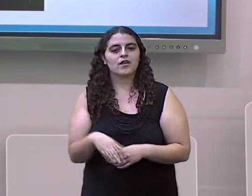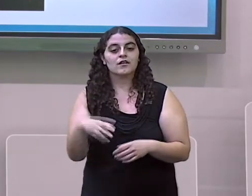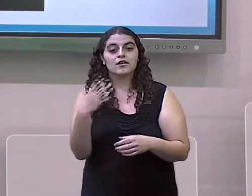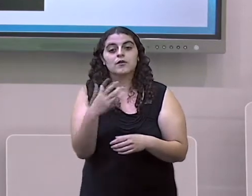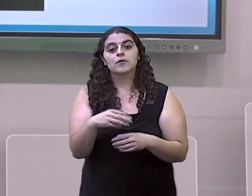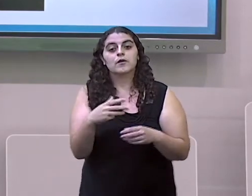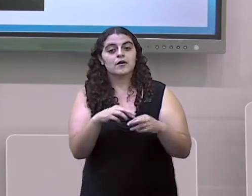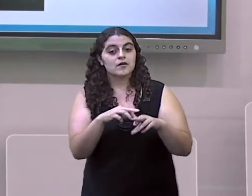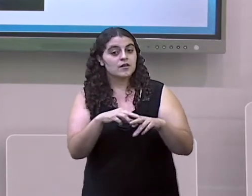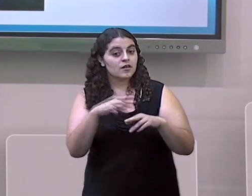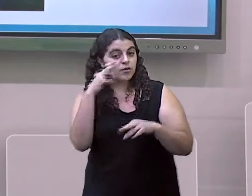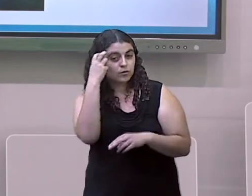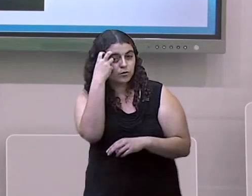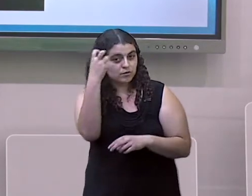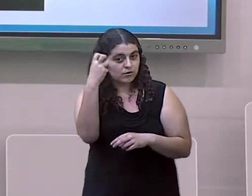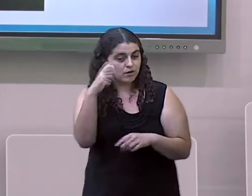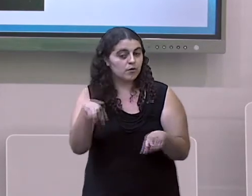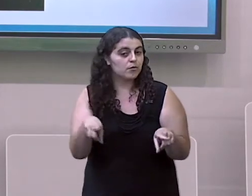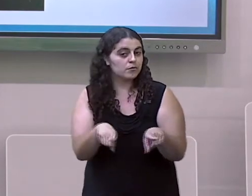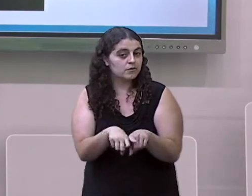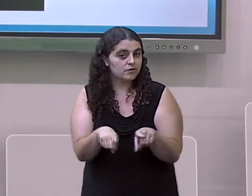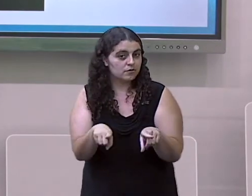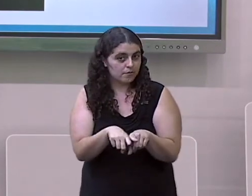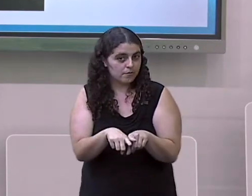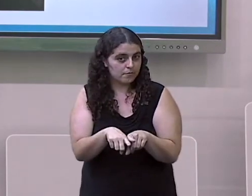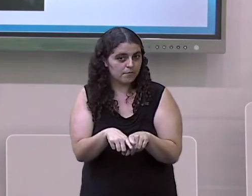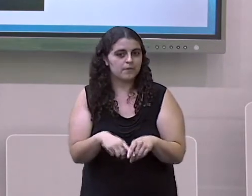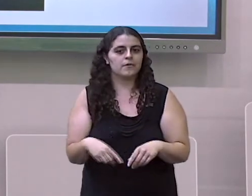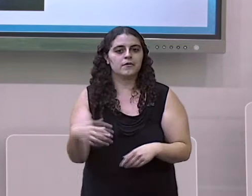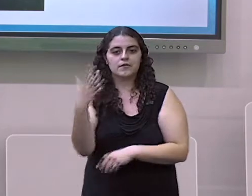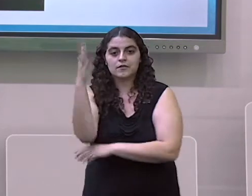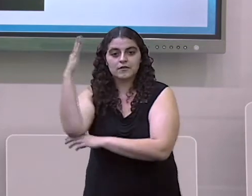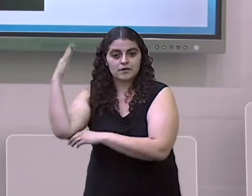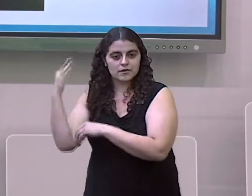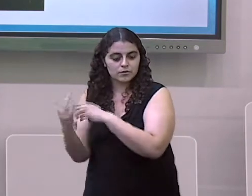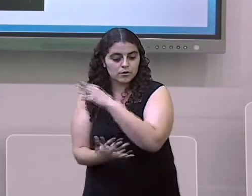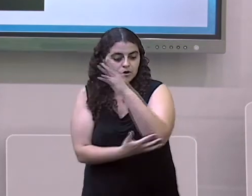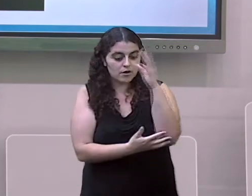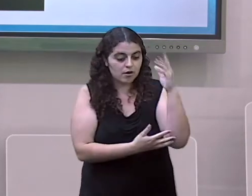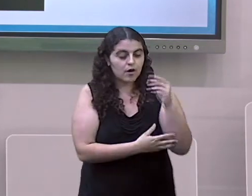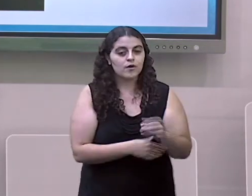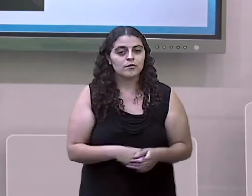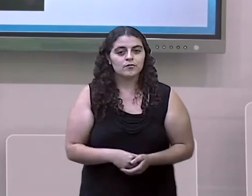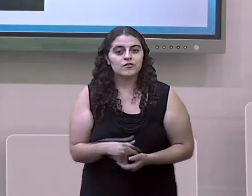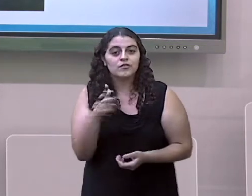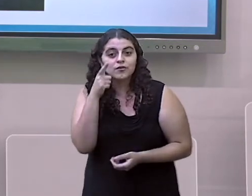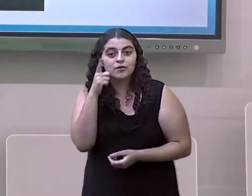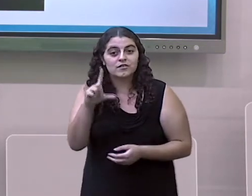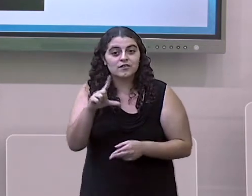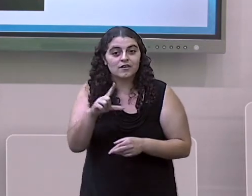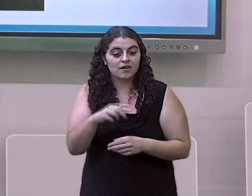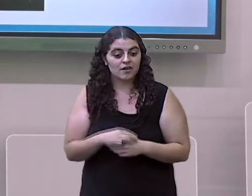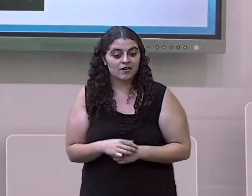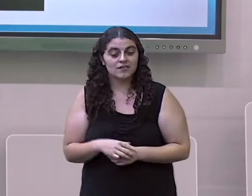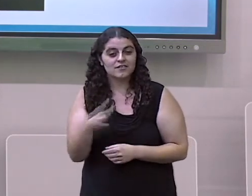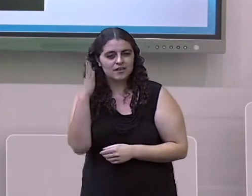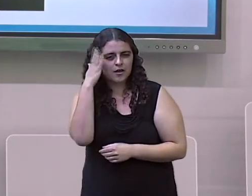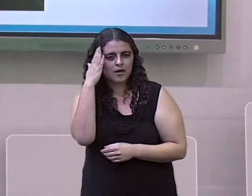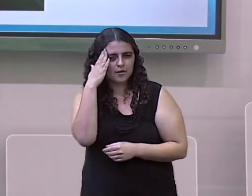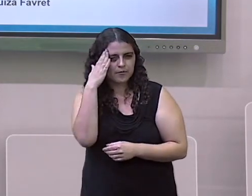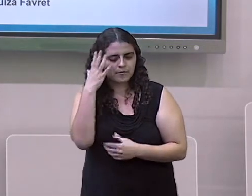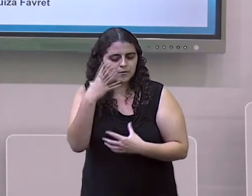nós não podemos dizer que percebemos somente com aquilo que visualizamos, mas também com aquilo